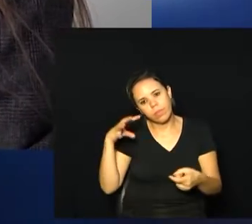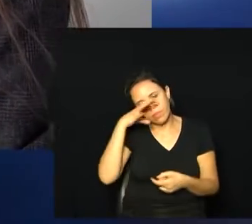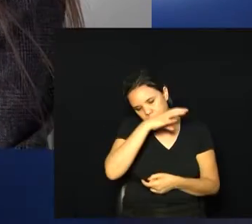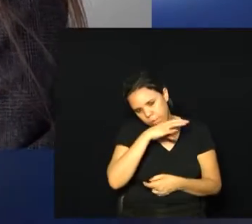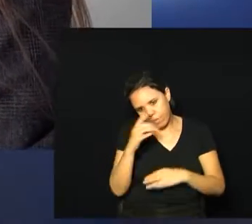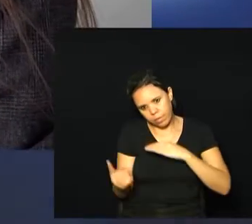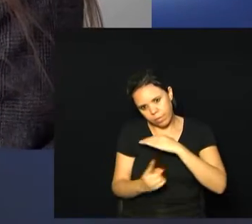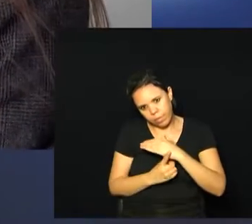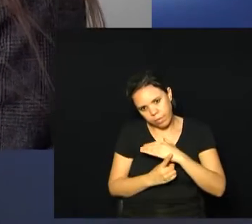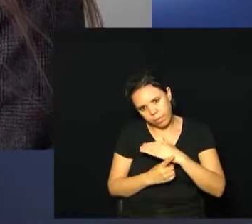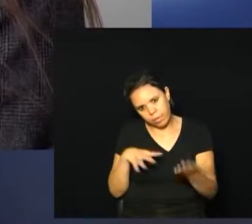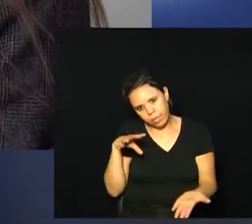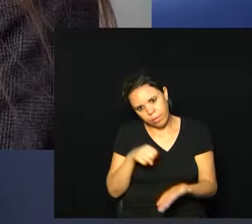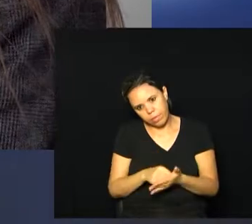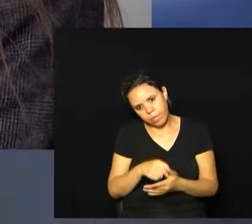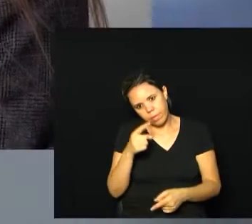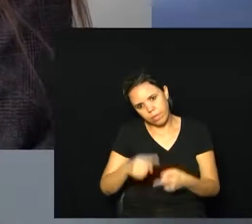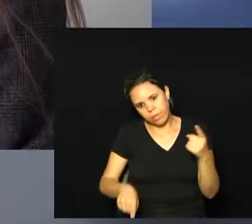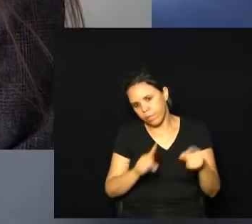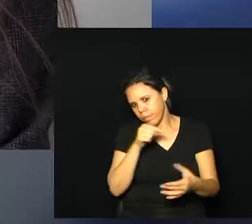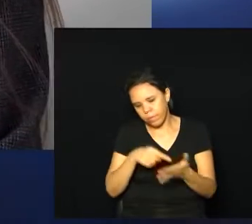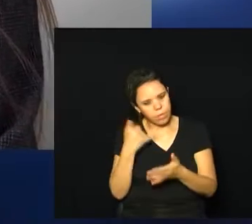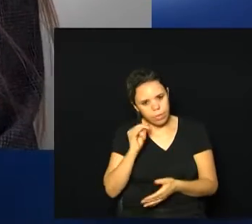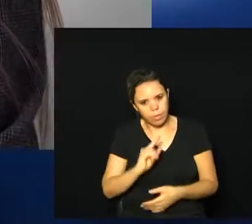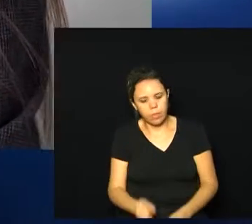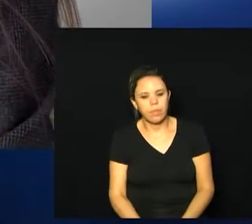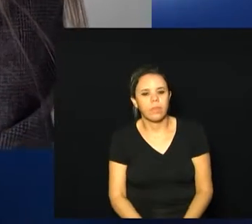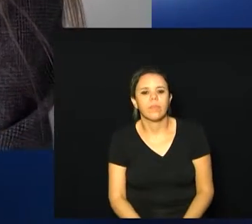desrespeitar os consumidores cadastrados no Não Perturbe.